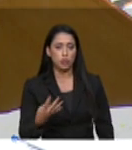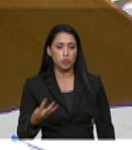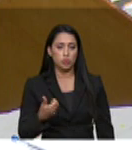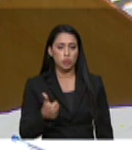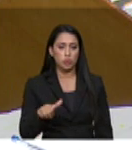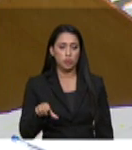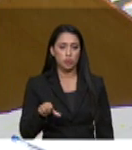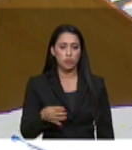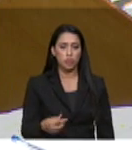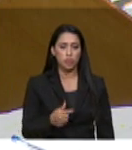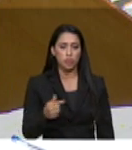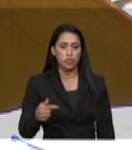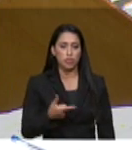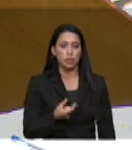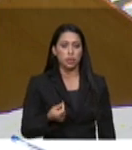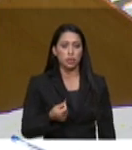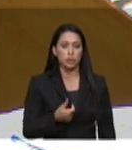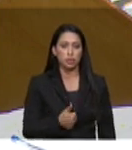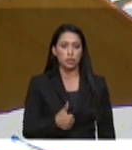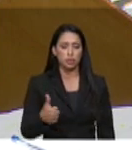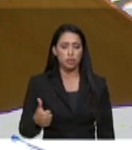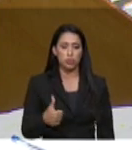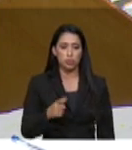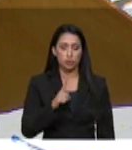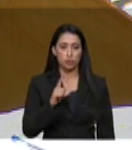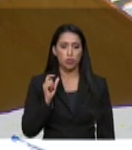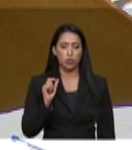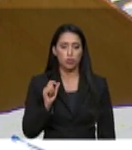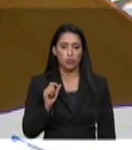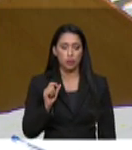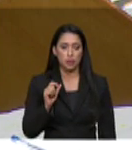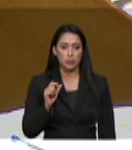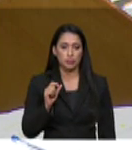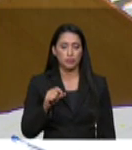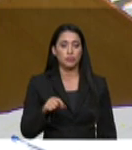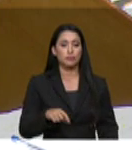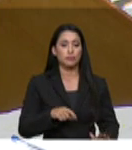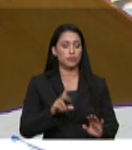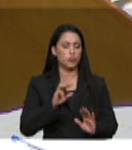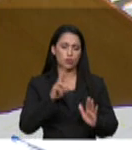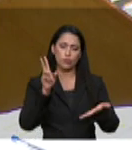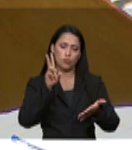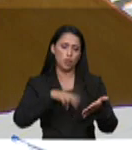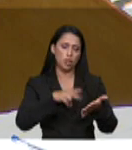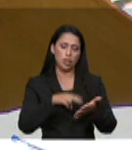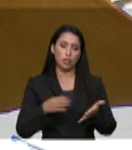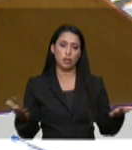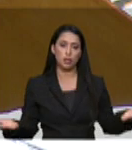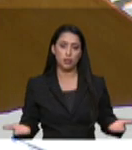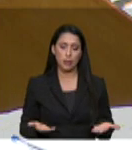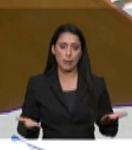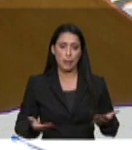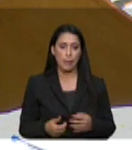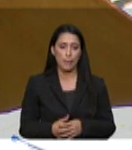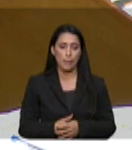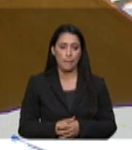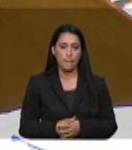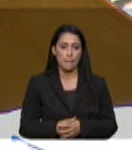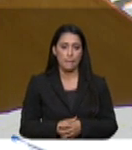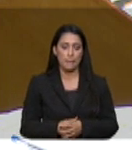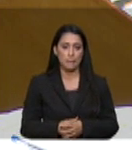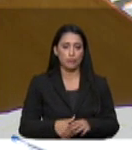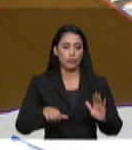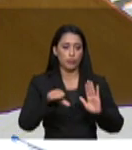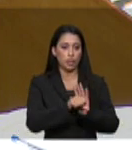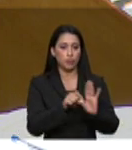14197 2021 a pouco vossas excelências da da Leitura é a